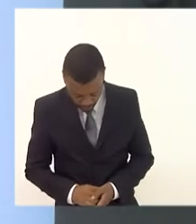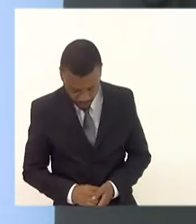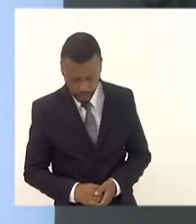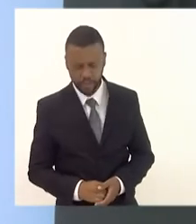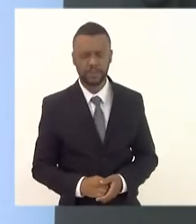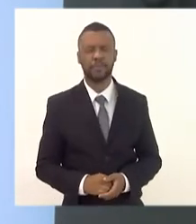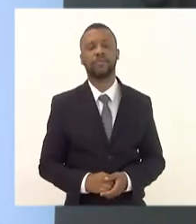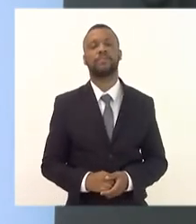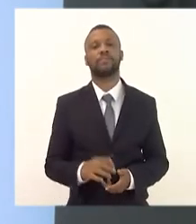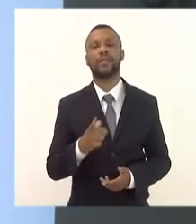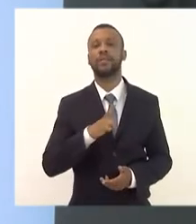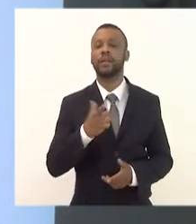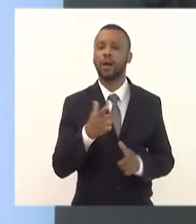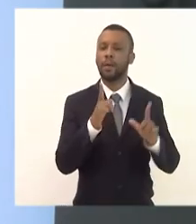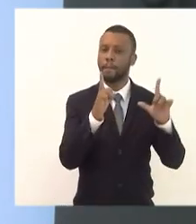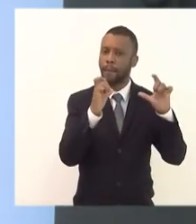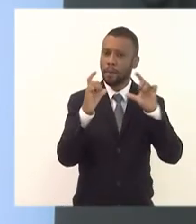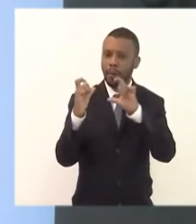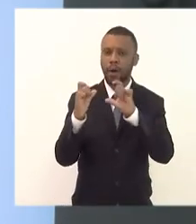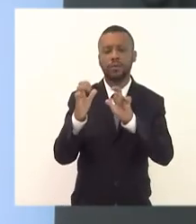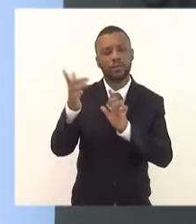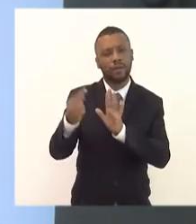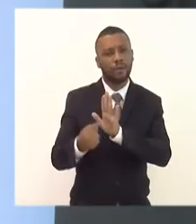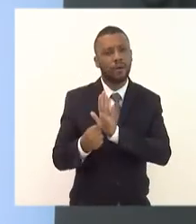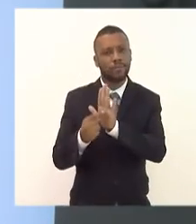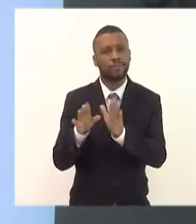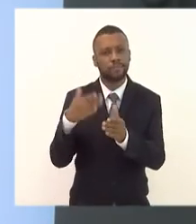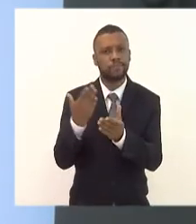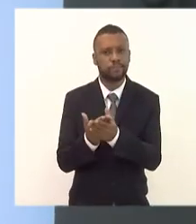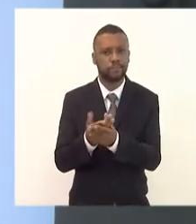do que foi executado.